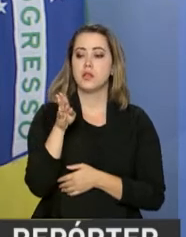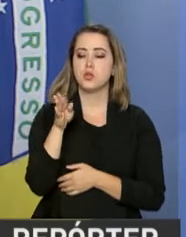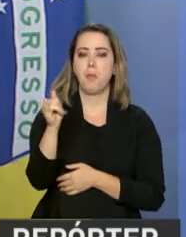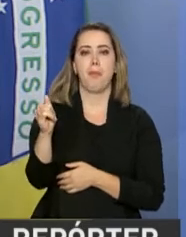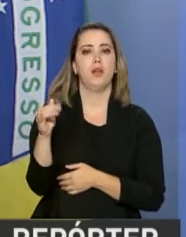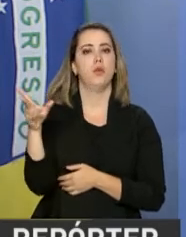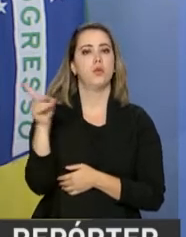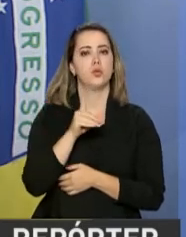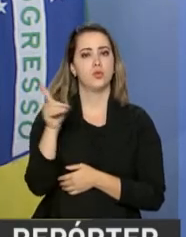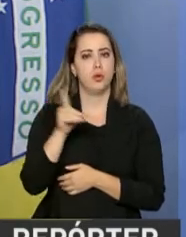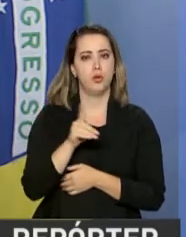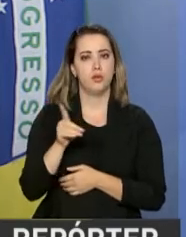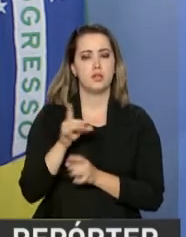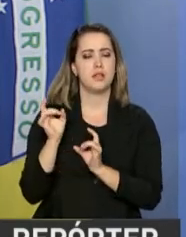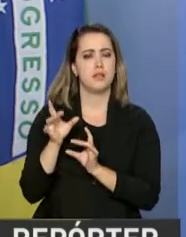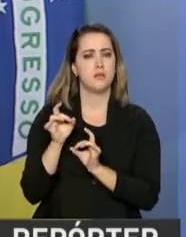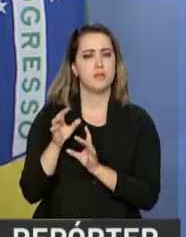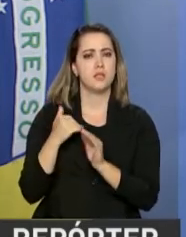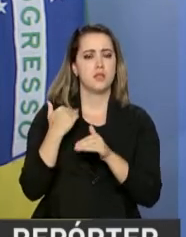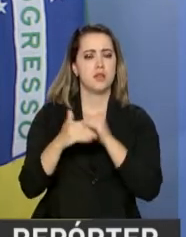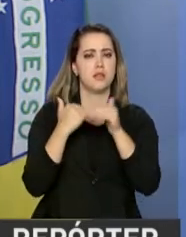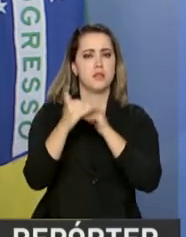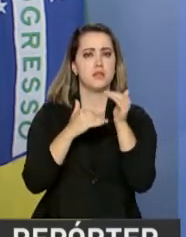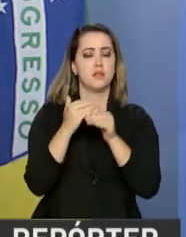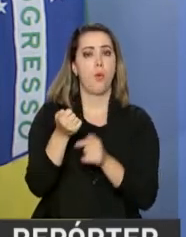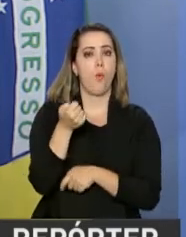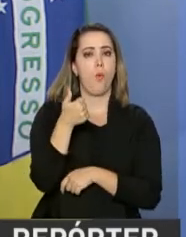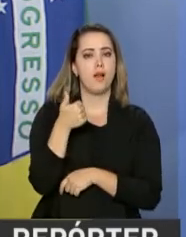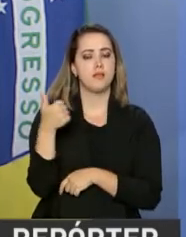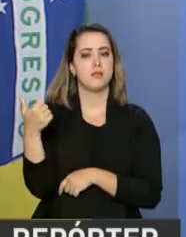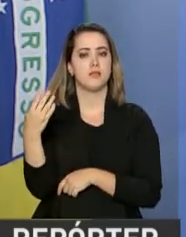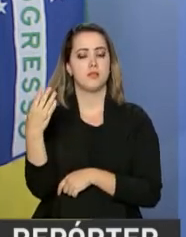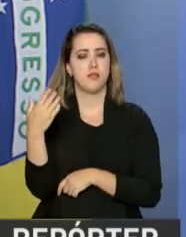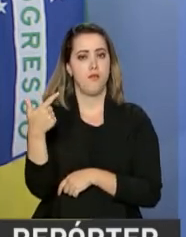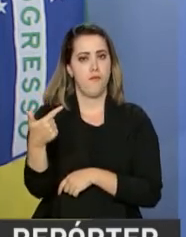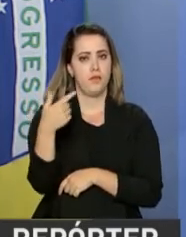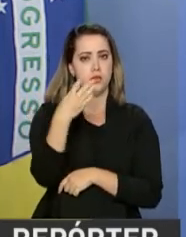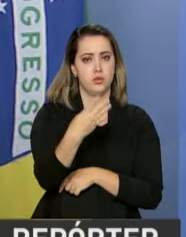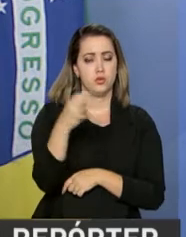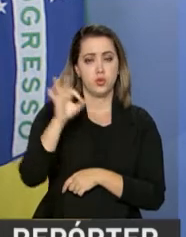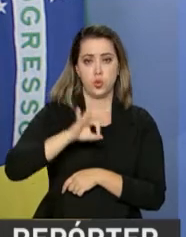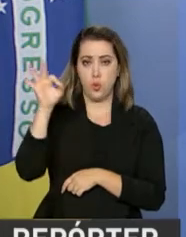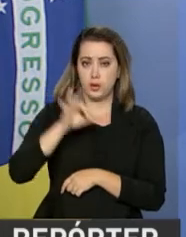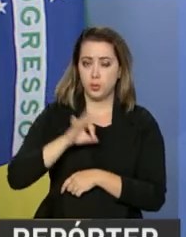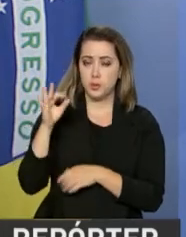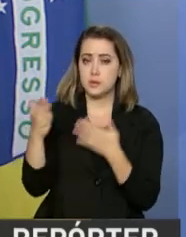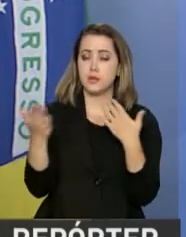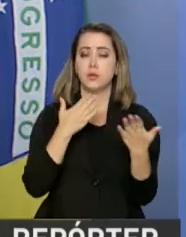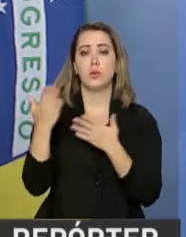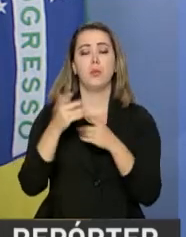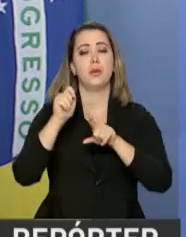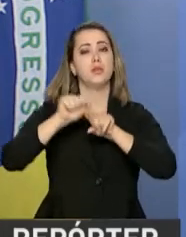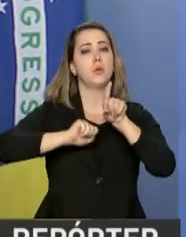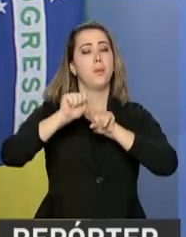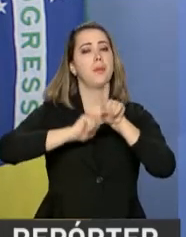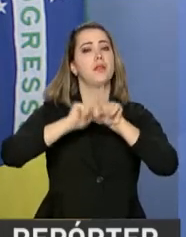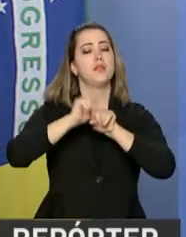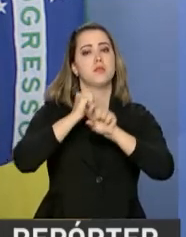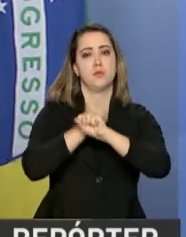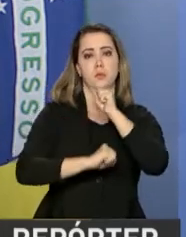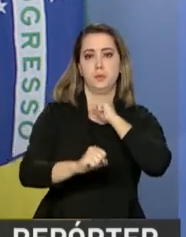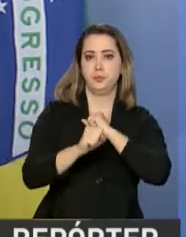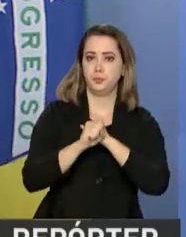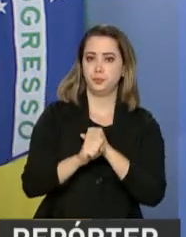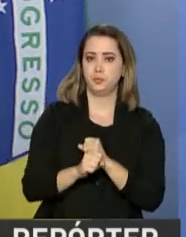dólares as exportações cresceram quase 24% em comparação em comparação com o mesmo mês do ano passado